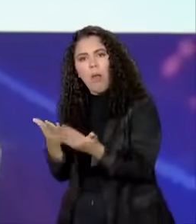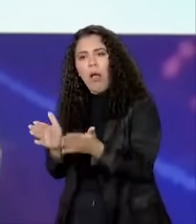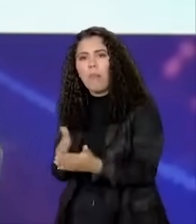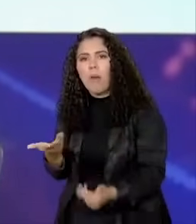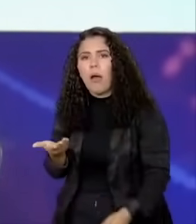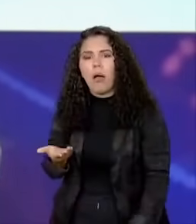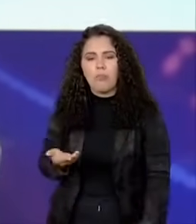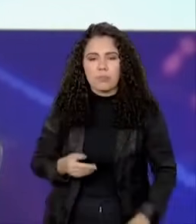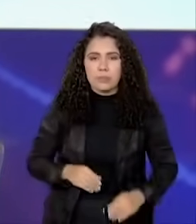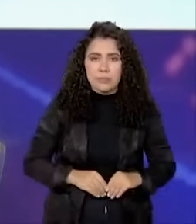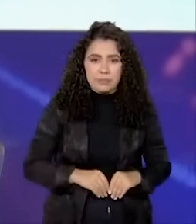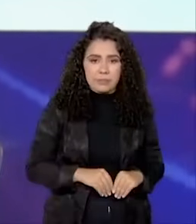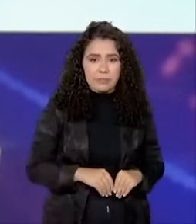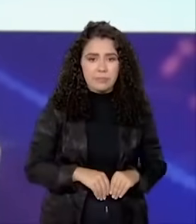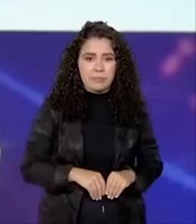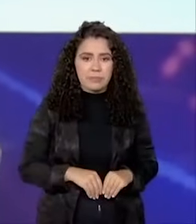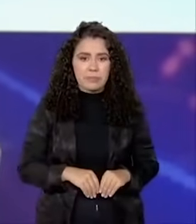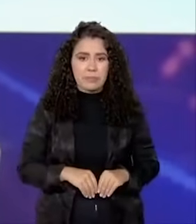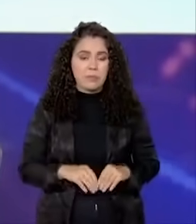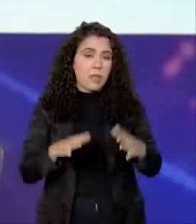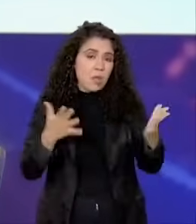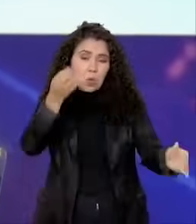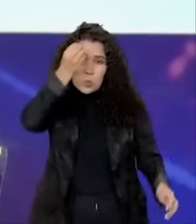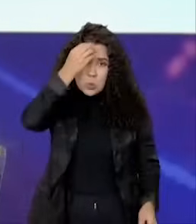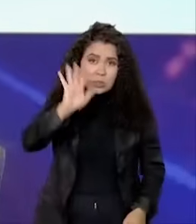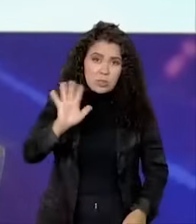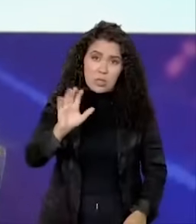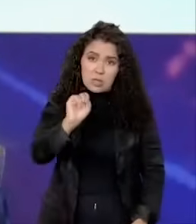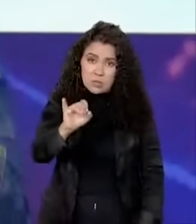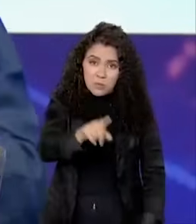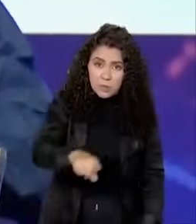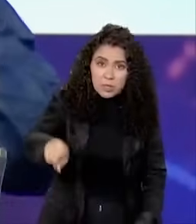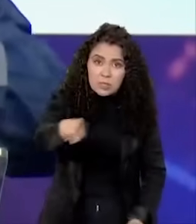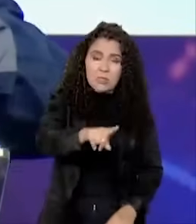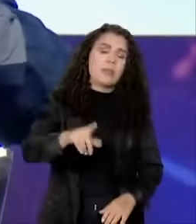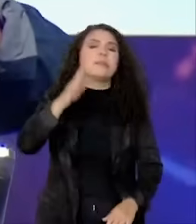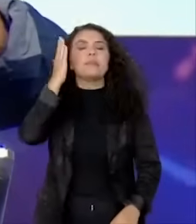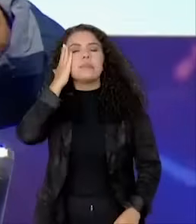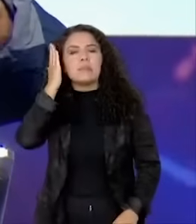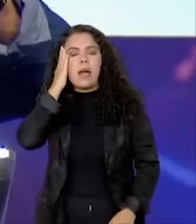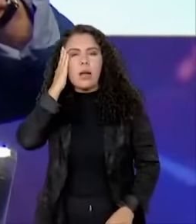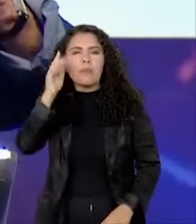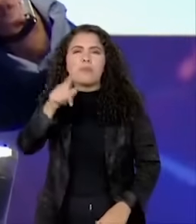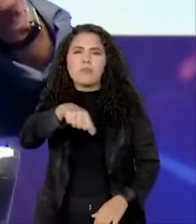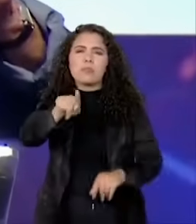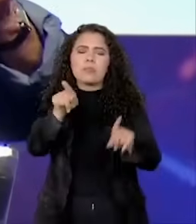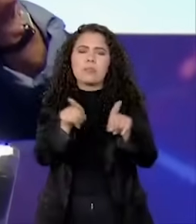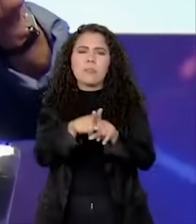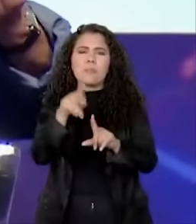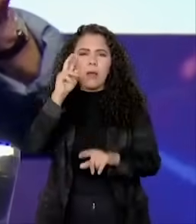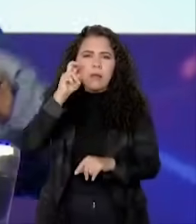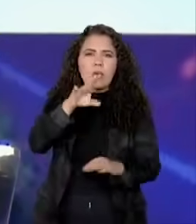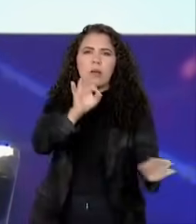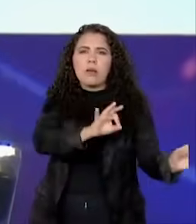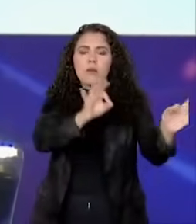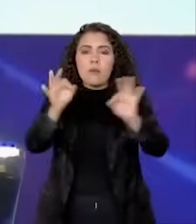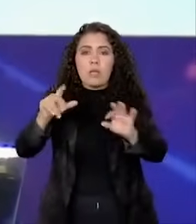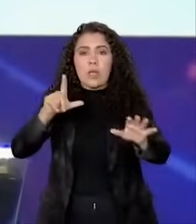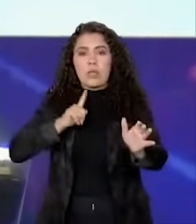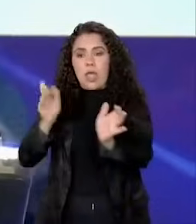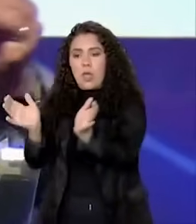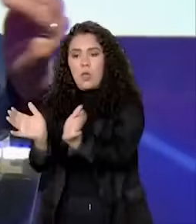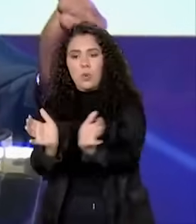pequeno. Não sei se vocês sabem, vocês devem assistir quando vai jogar dois times de